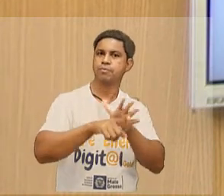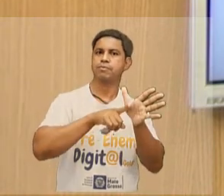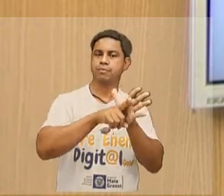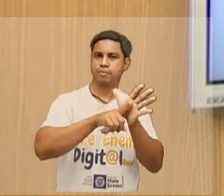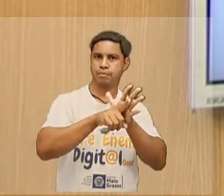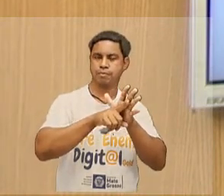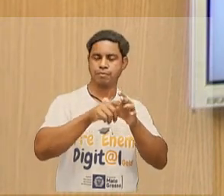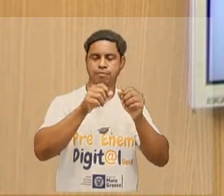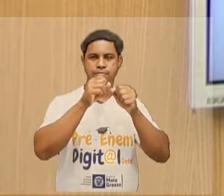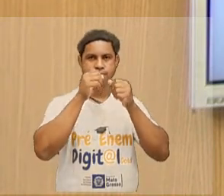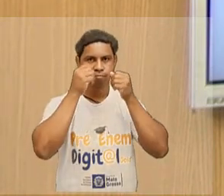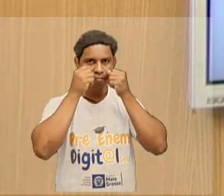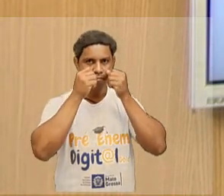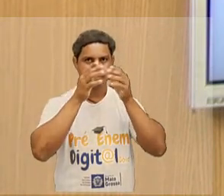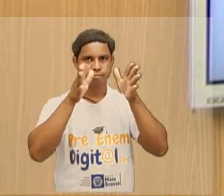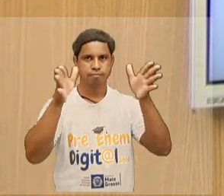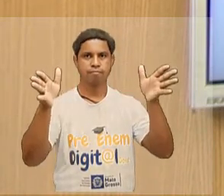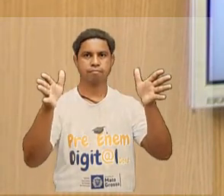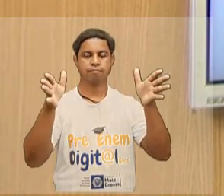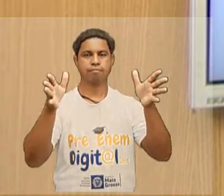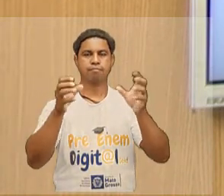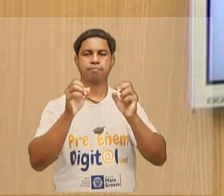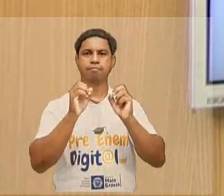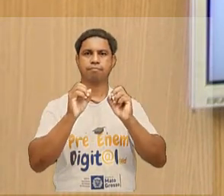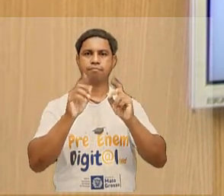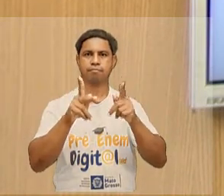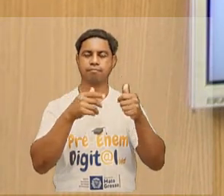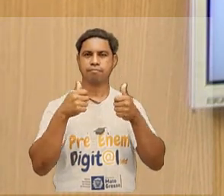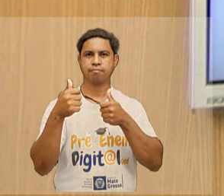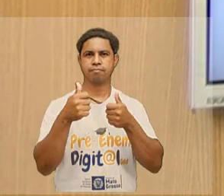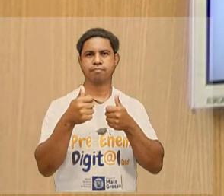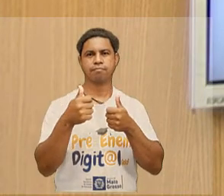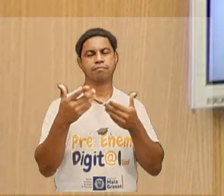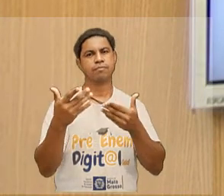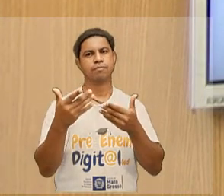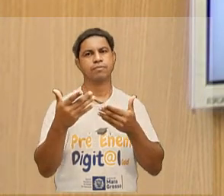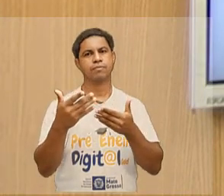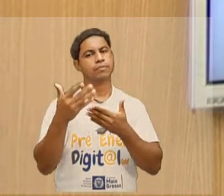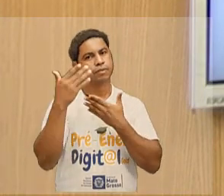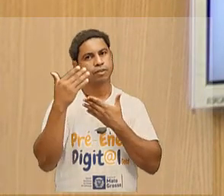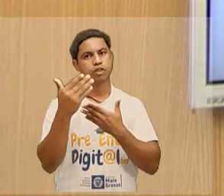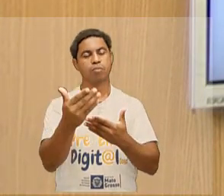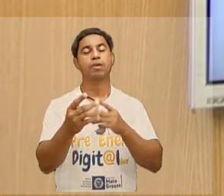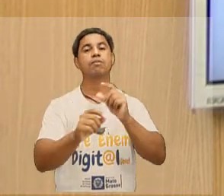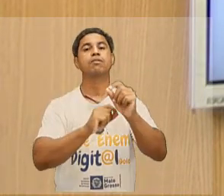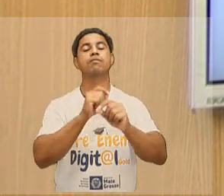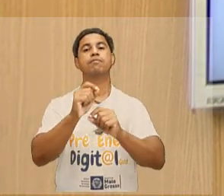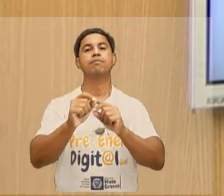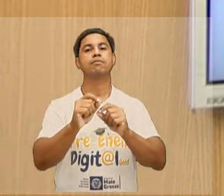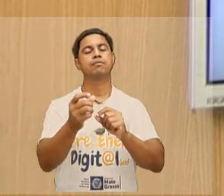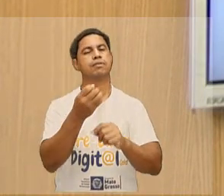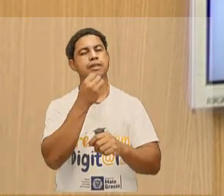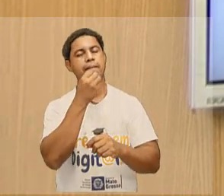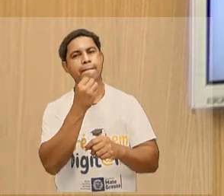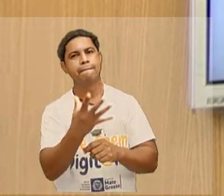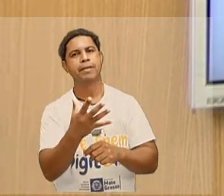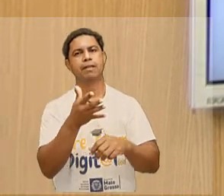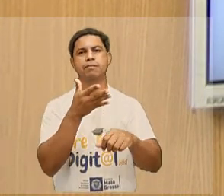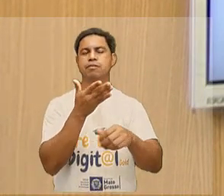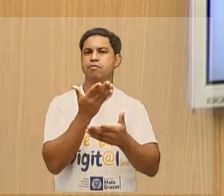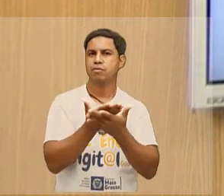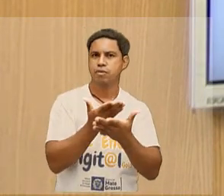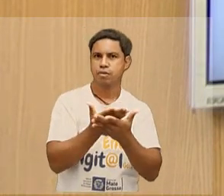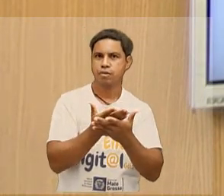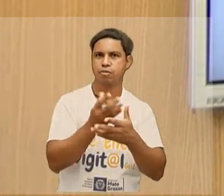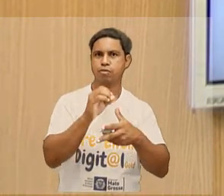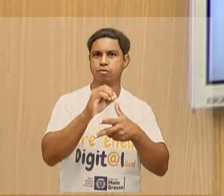amplia. Moçadinha, DeBane com você, deseja que o teu Enem seja glorioso, que você se dê bem, que você consiga fechar